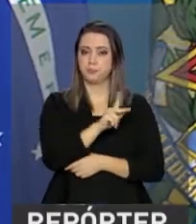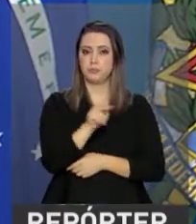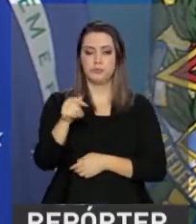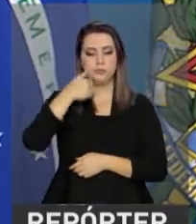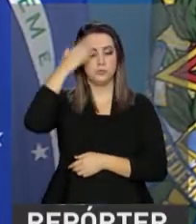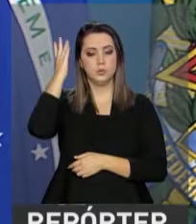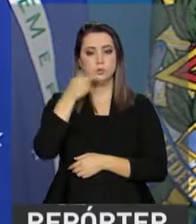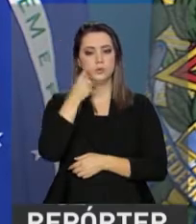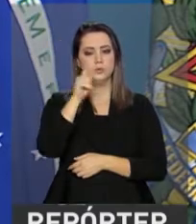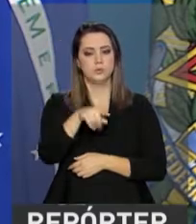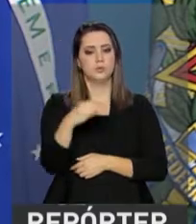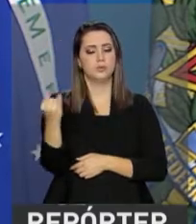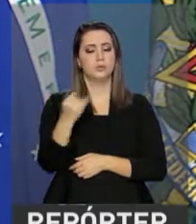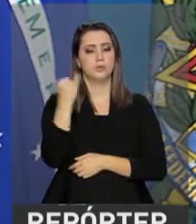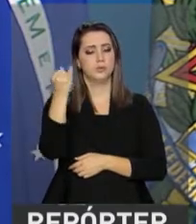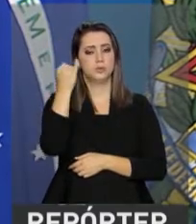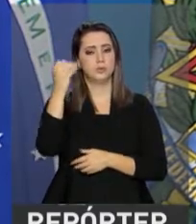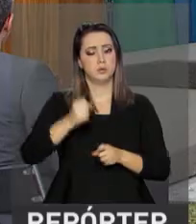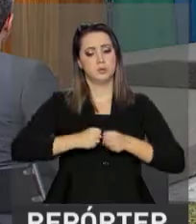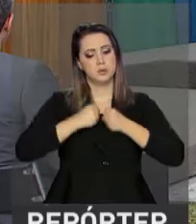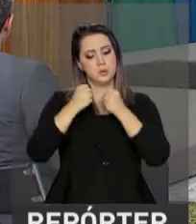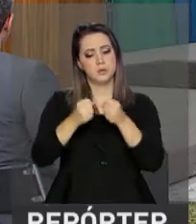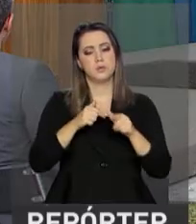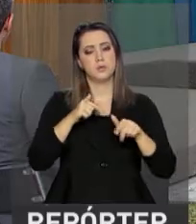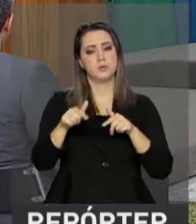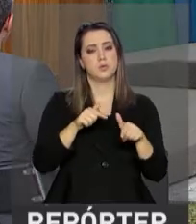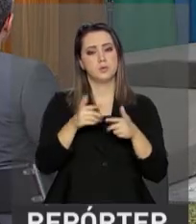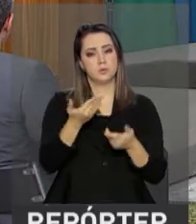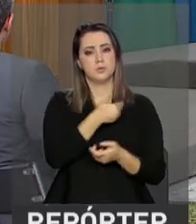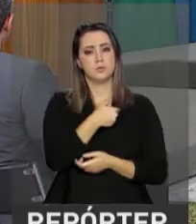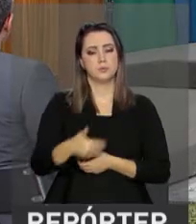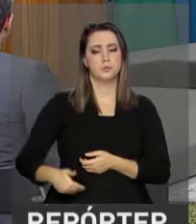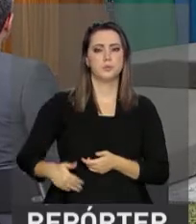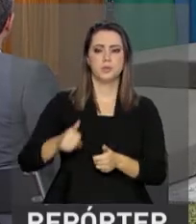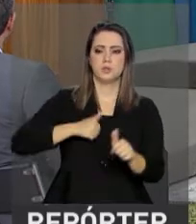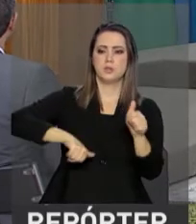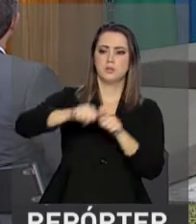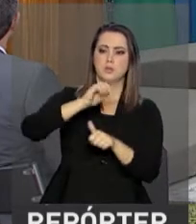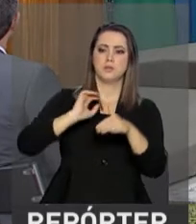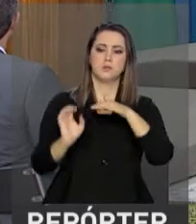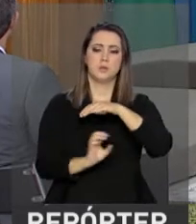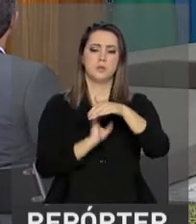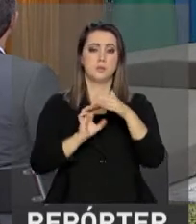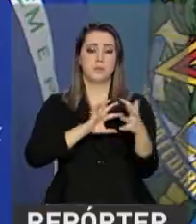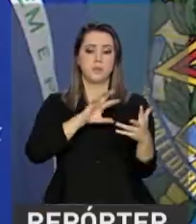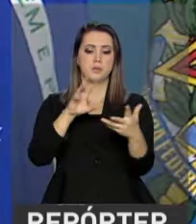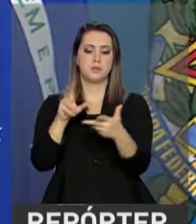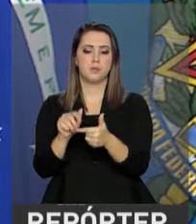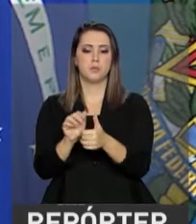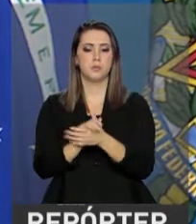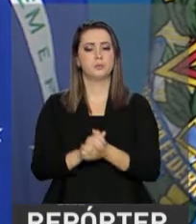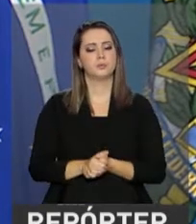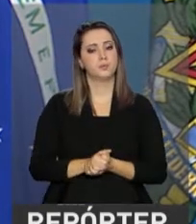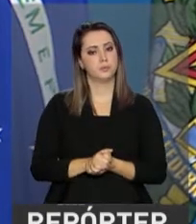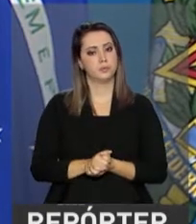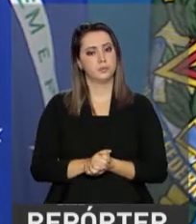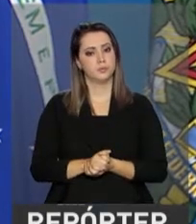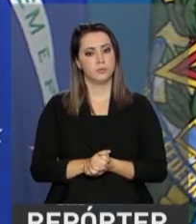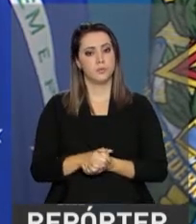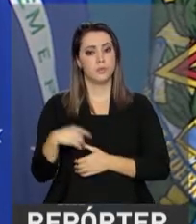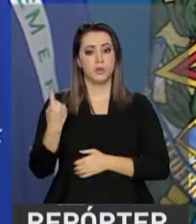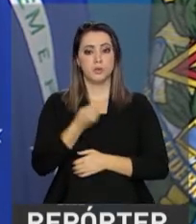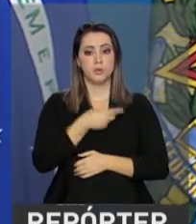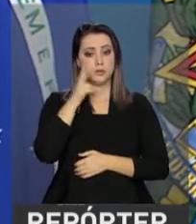o empenho do governo em transformar a estatal em uma referência no brasil e no mundo uma empresa que nós